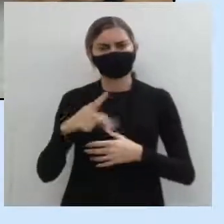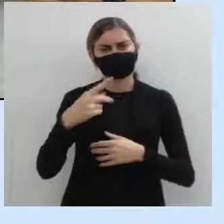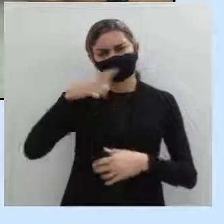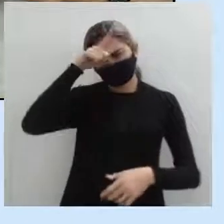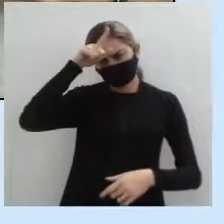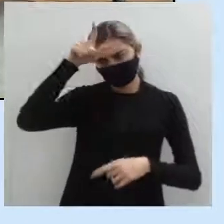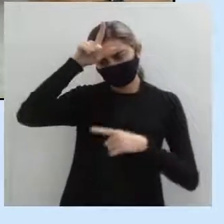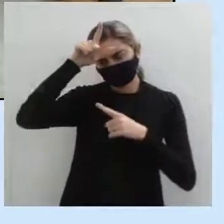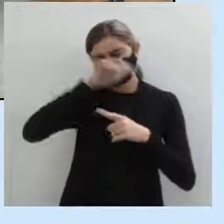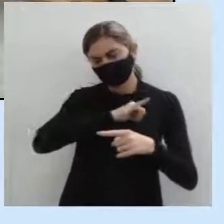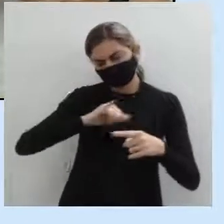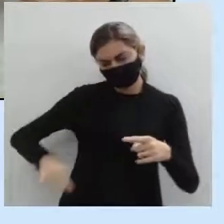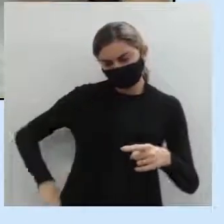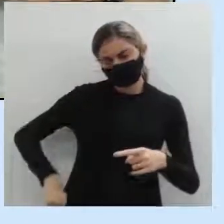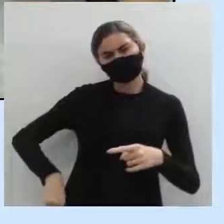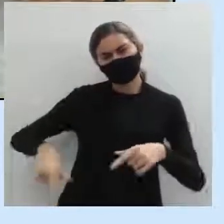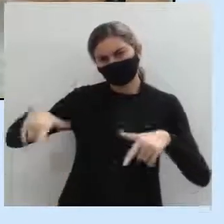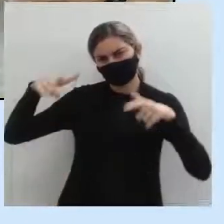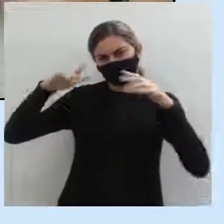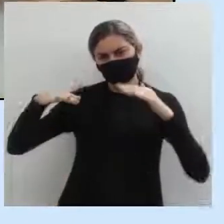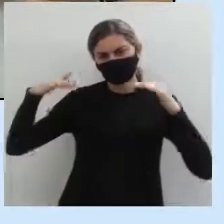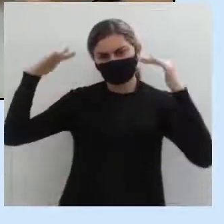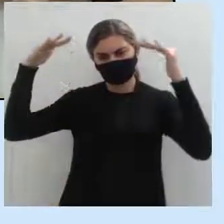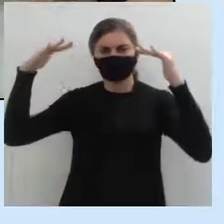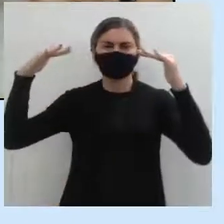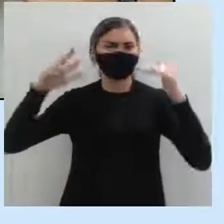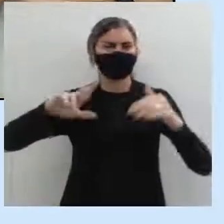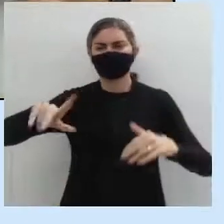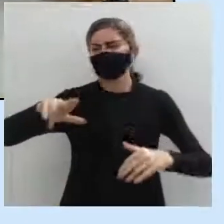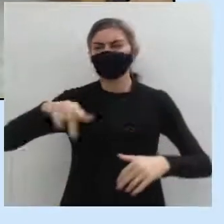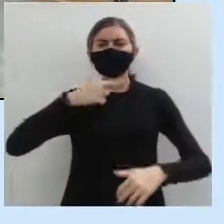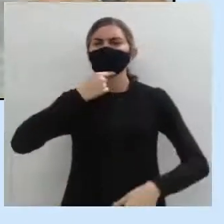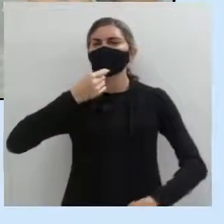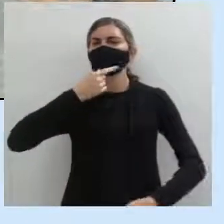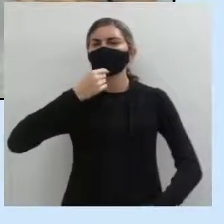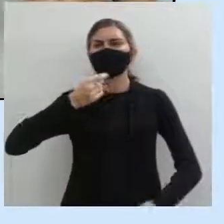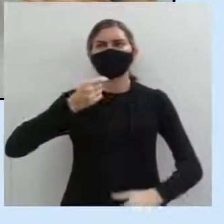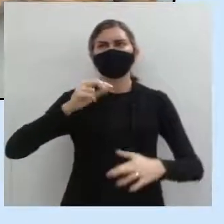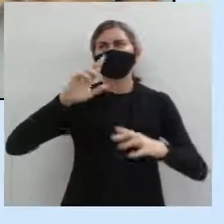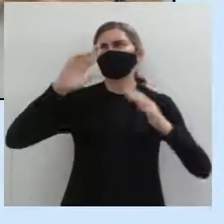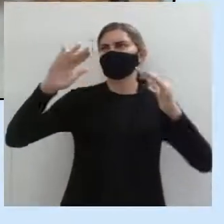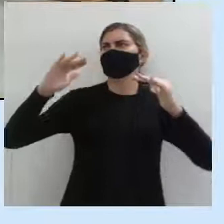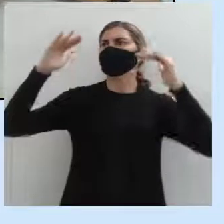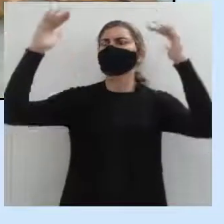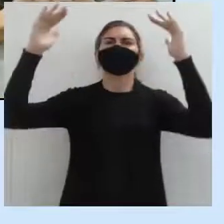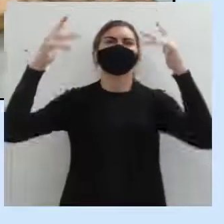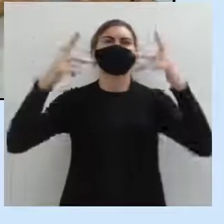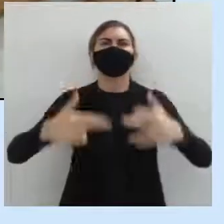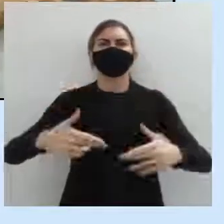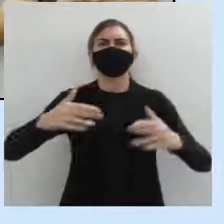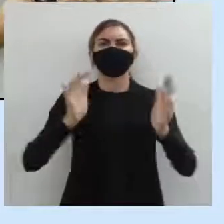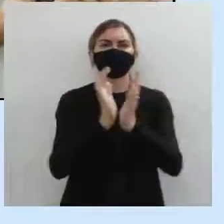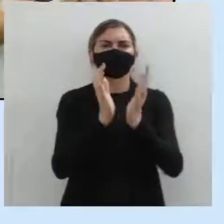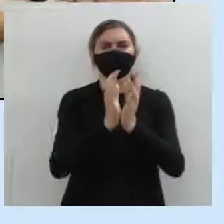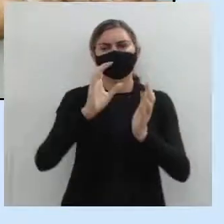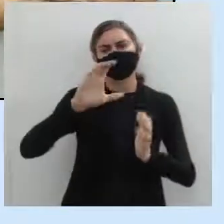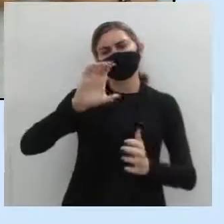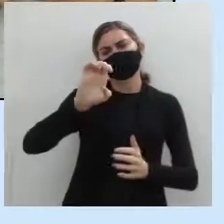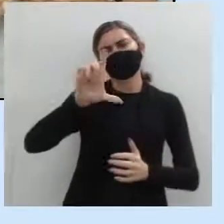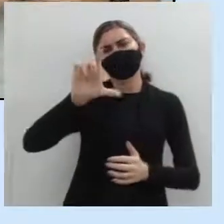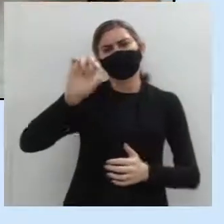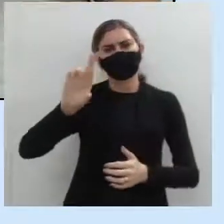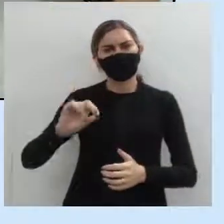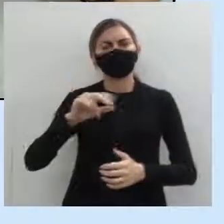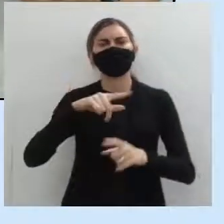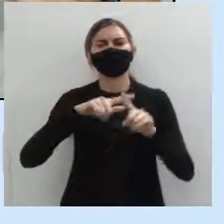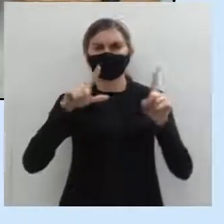líder, esse imperador do Sacro Império Romano Germânico, não era um homem tão poderoso quanto os membros do clero, mas ele